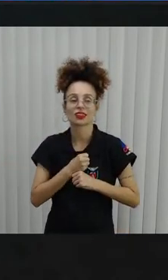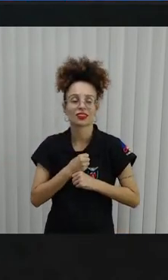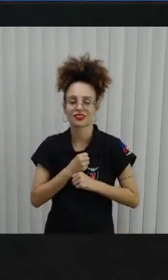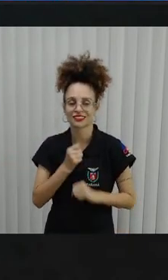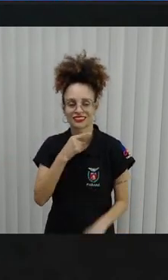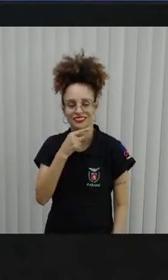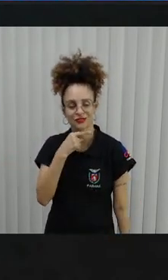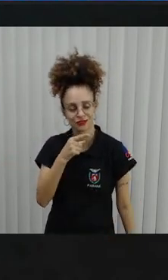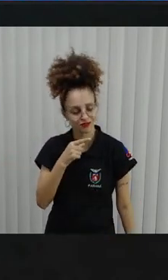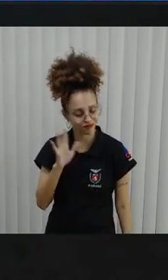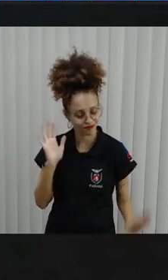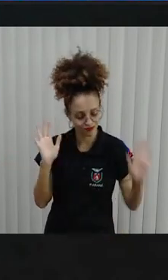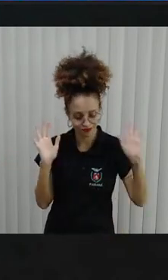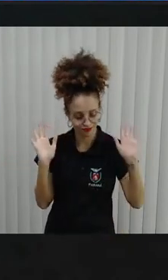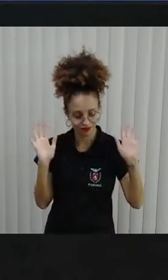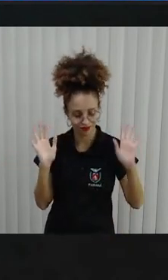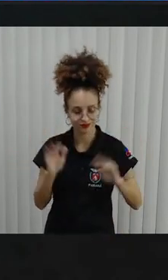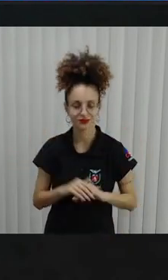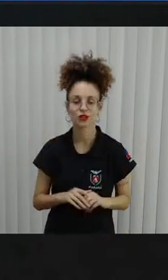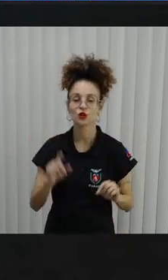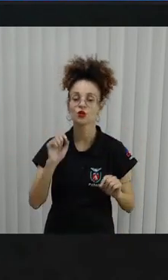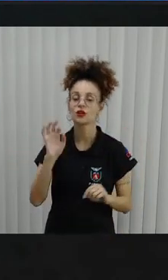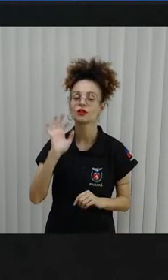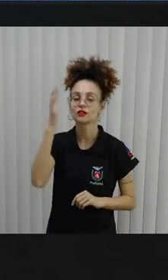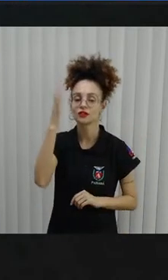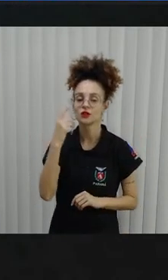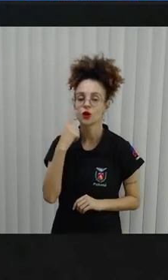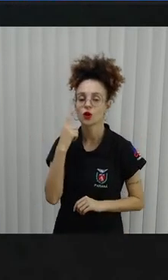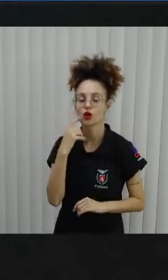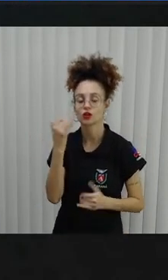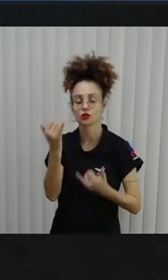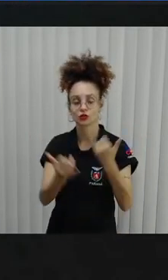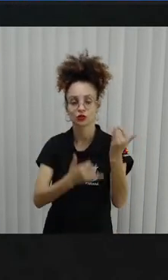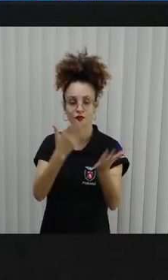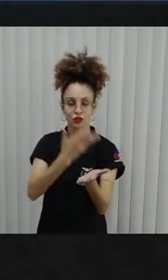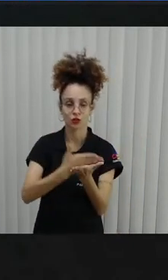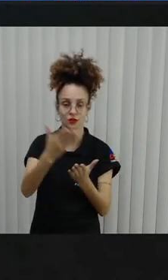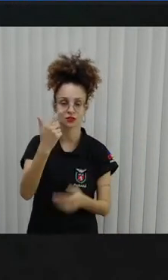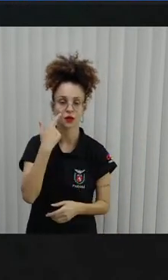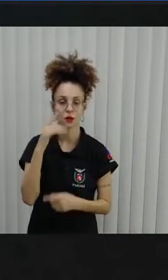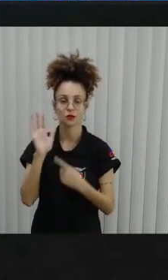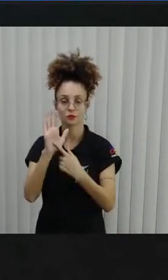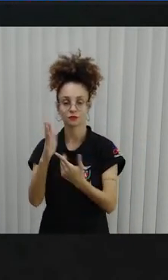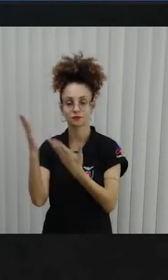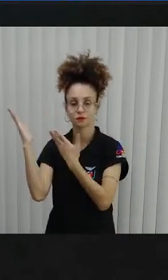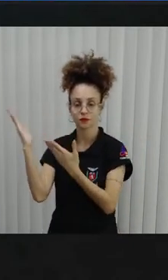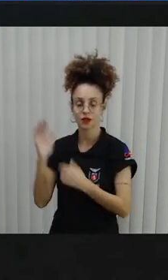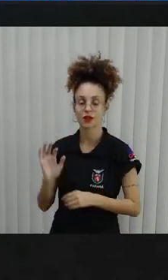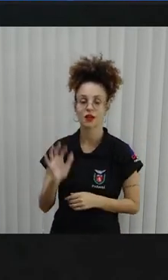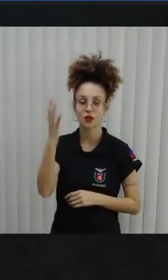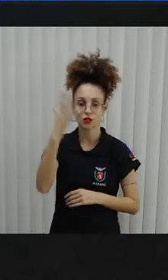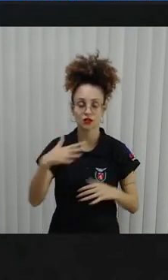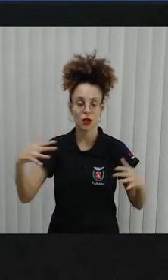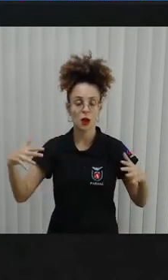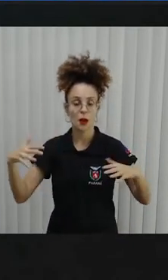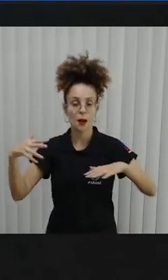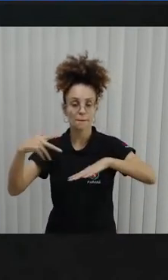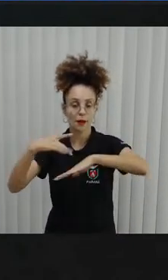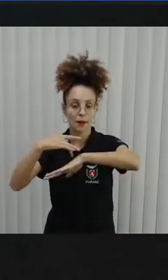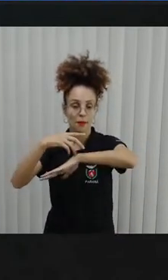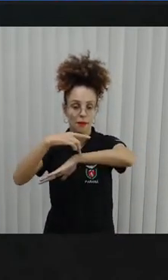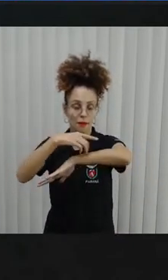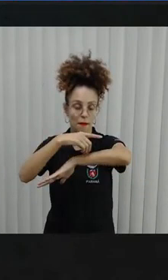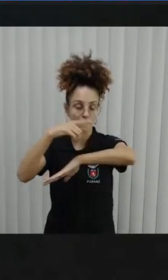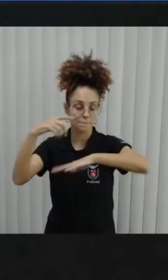Eu não consigo. Eu tentei me segurar, mas não rolou. O que que acontece? Ó, o nosso jogo vai começar e eu vou deixar a colisão acontecer. Aconteceu a colisão. Se eu aperto a